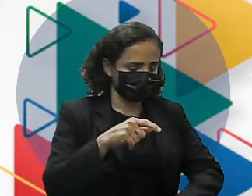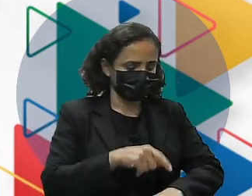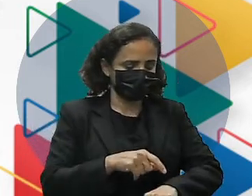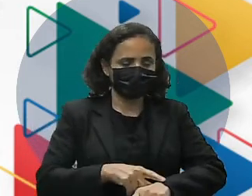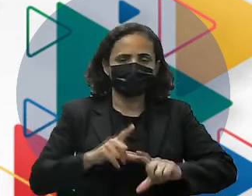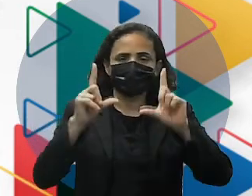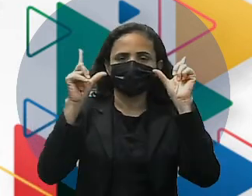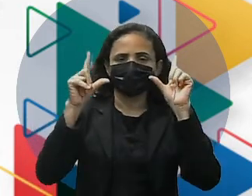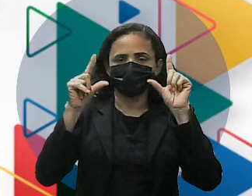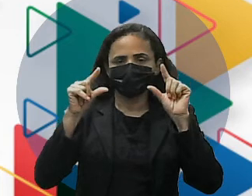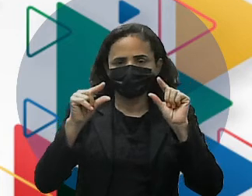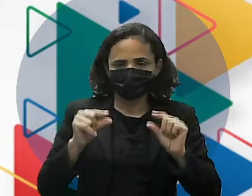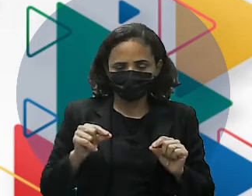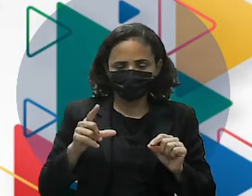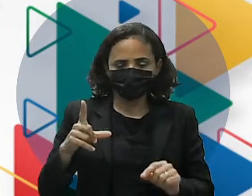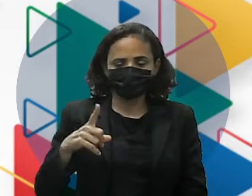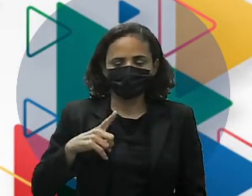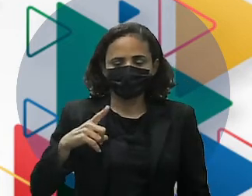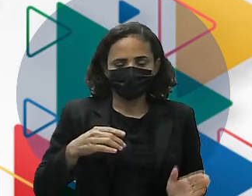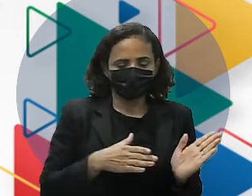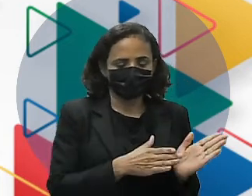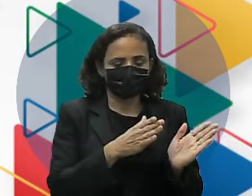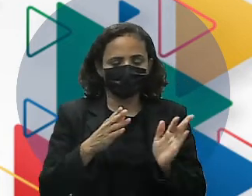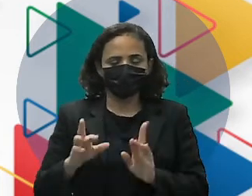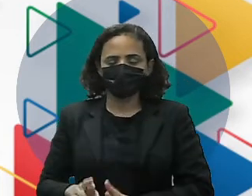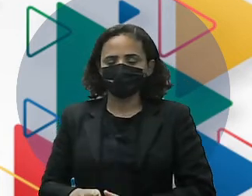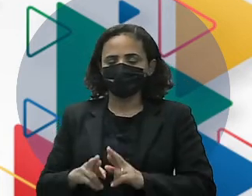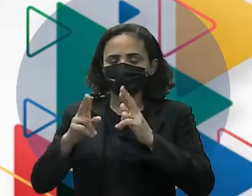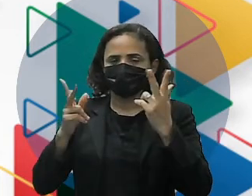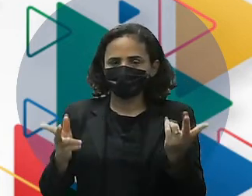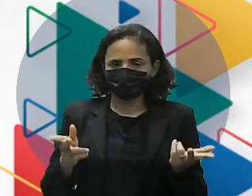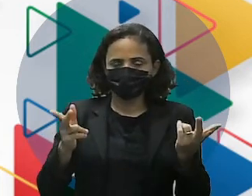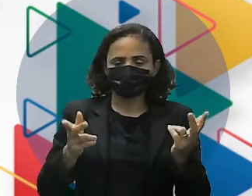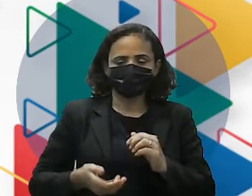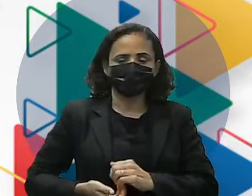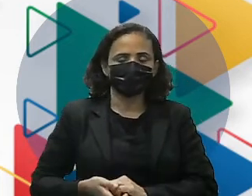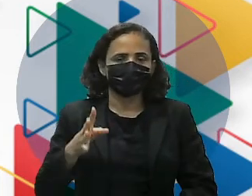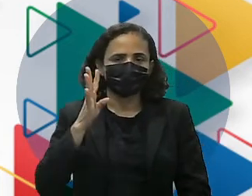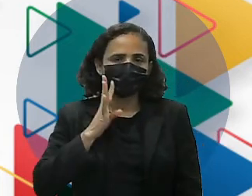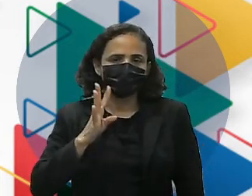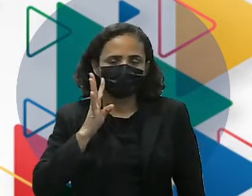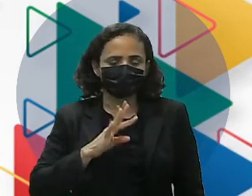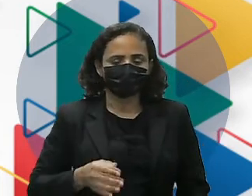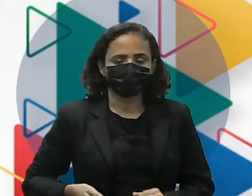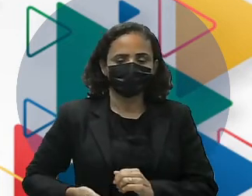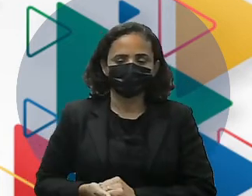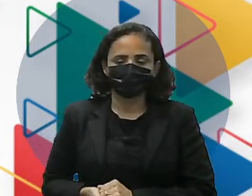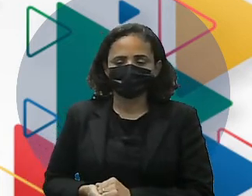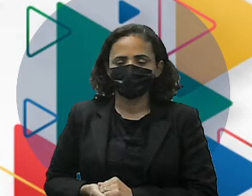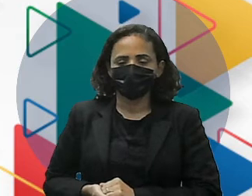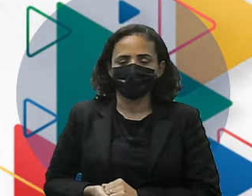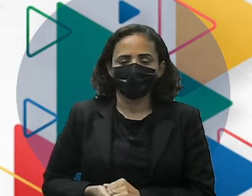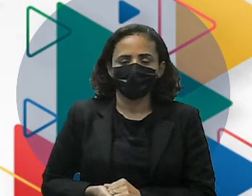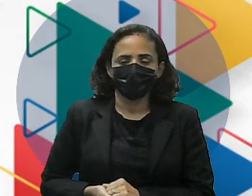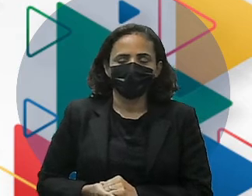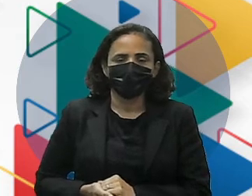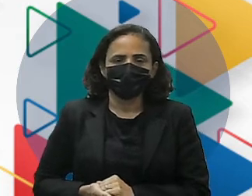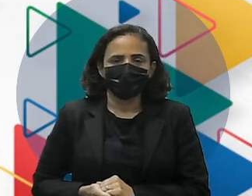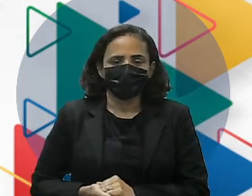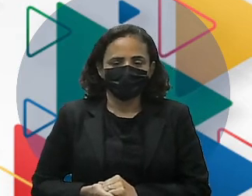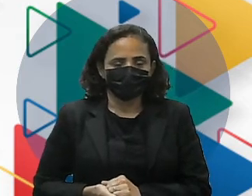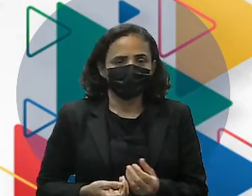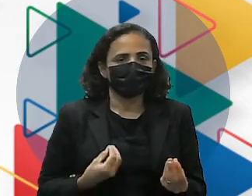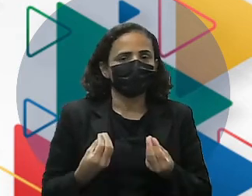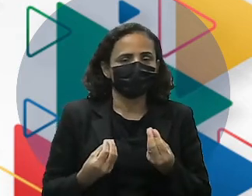o tempo. Então aqui eu teria grandezas inversamente proporcionais, beleza? Se ligou? Então o que o